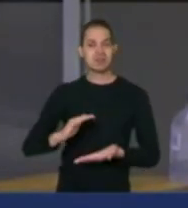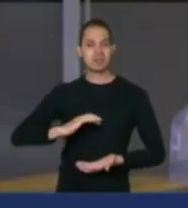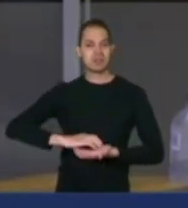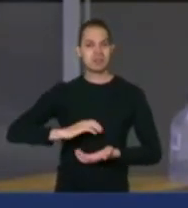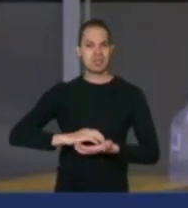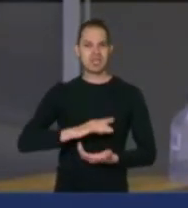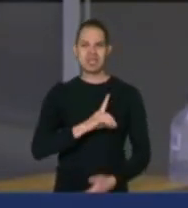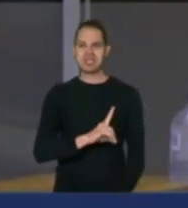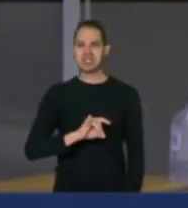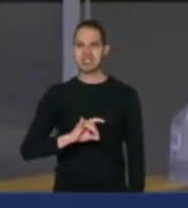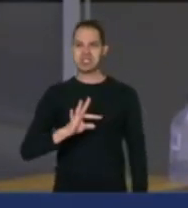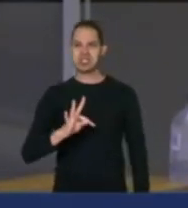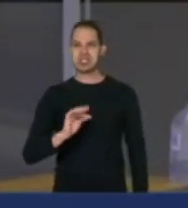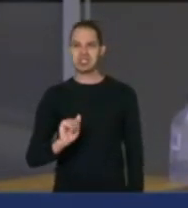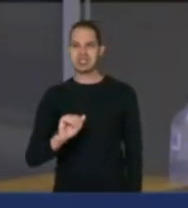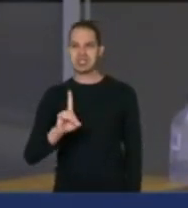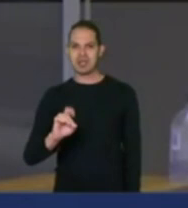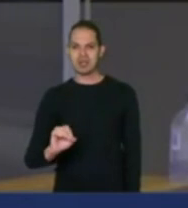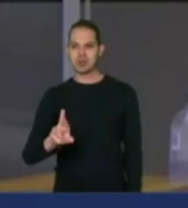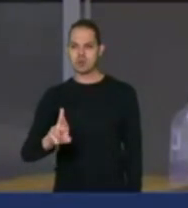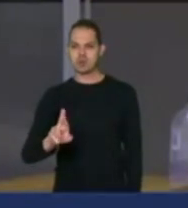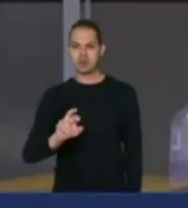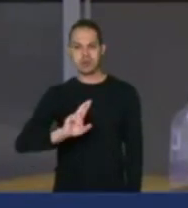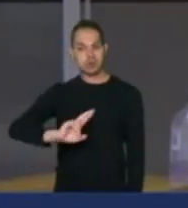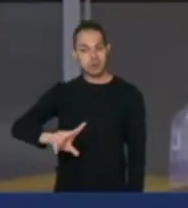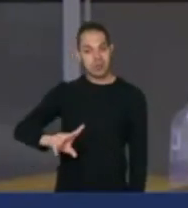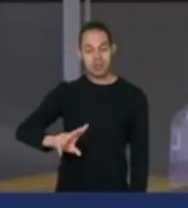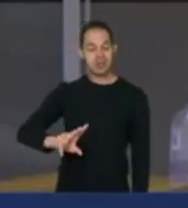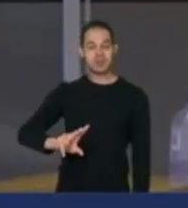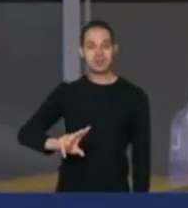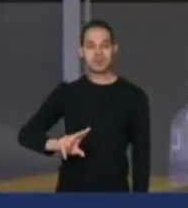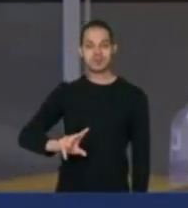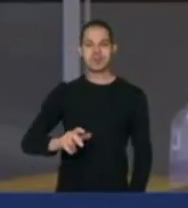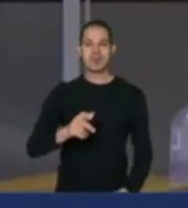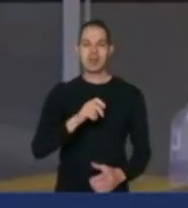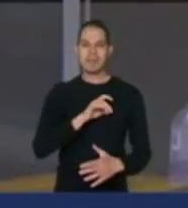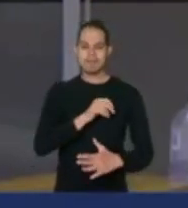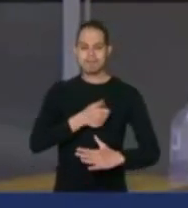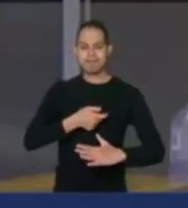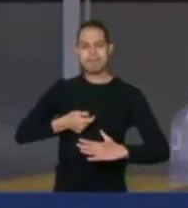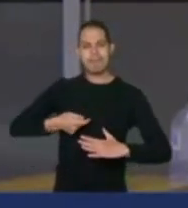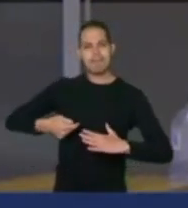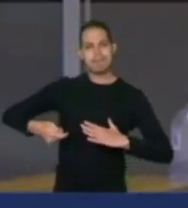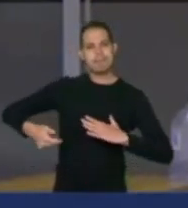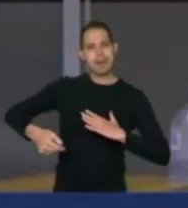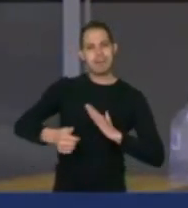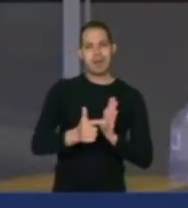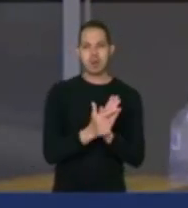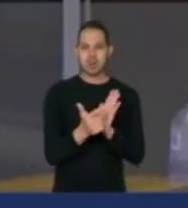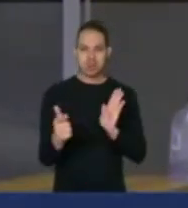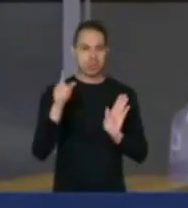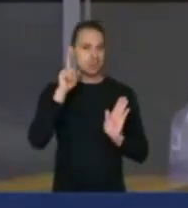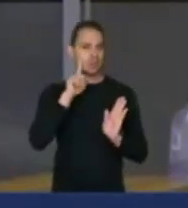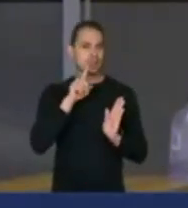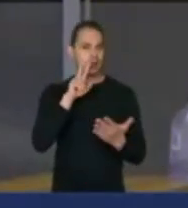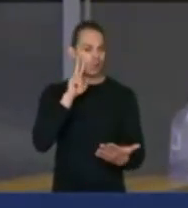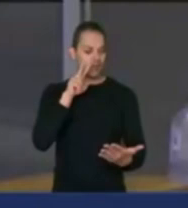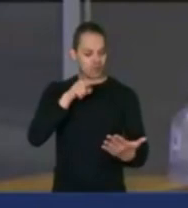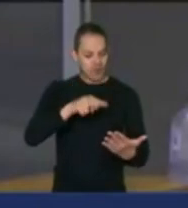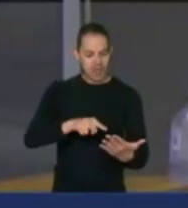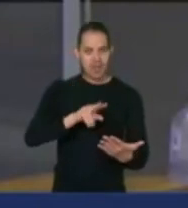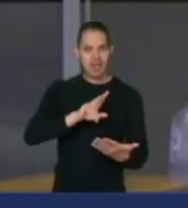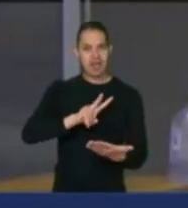um ditador. E faço questão, porque há sempre muitas fake news por aí, em ler o original da matéria do New York Times e fazer